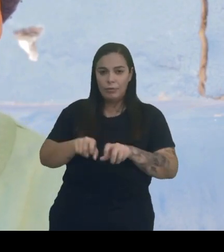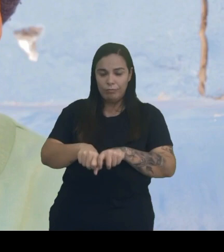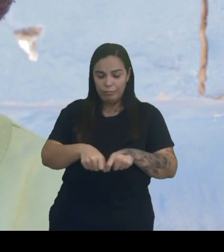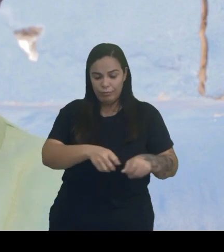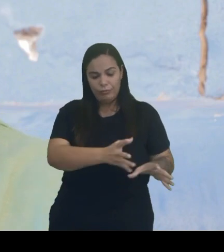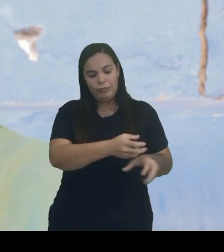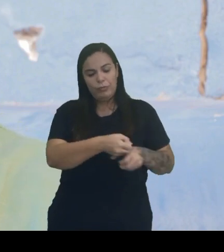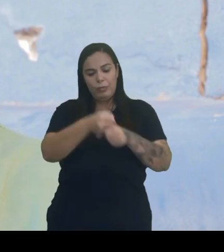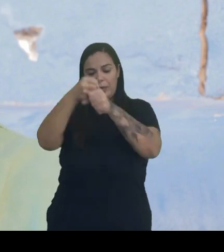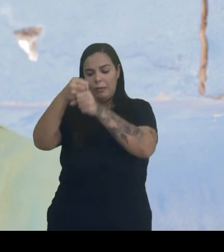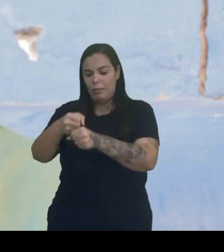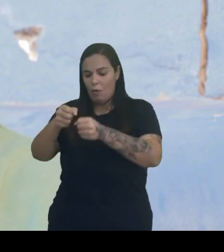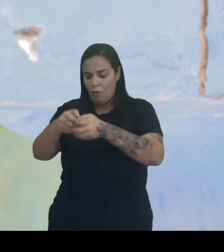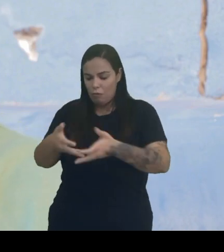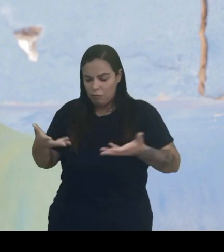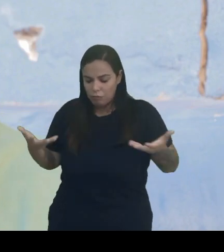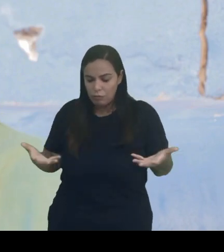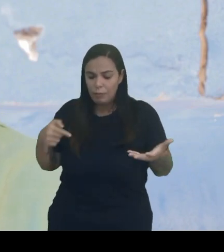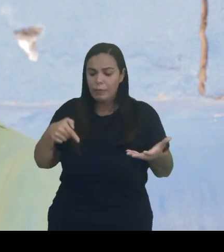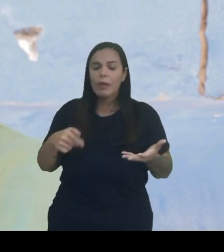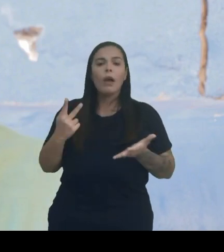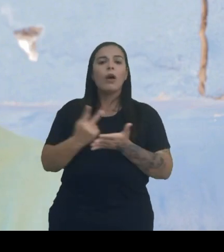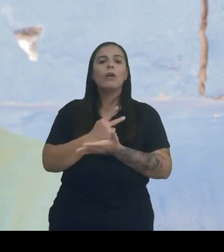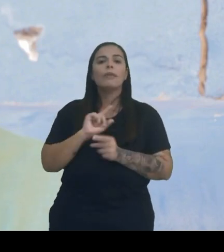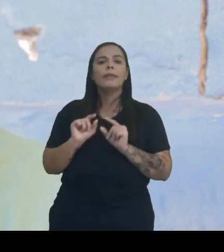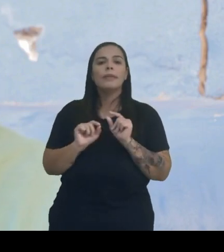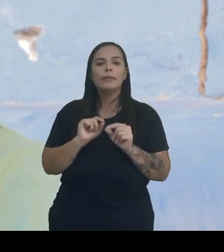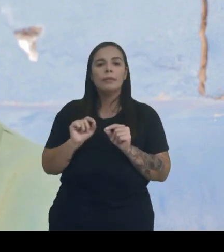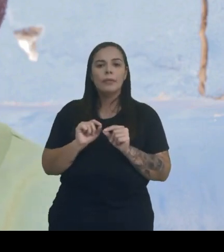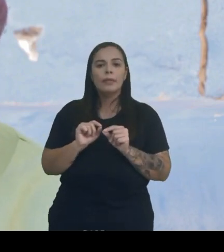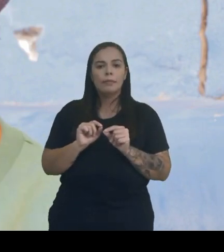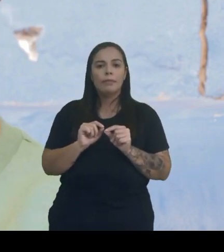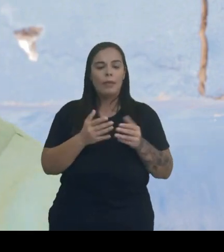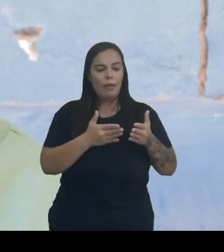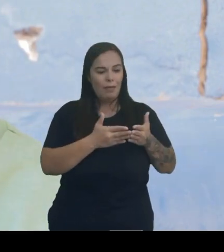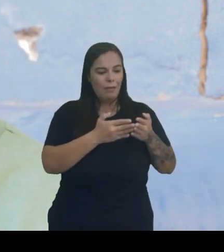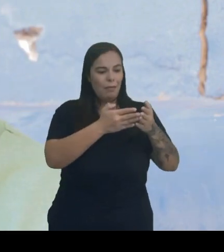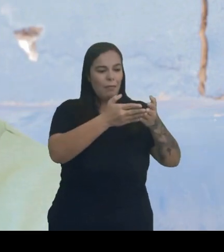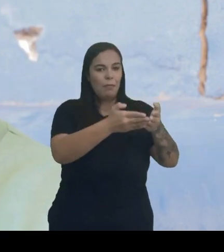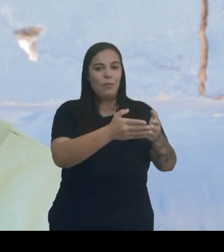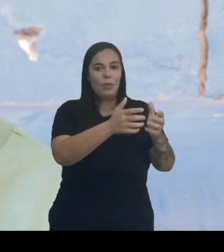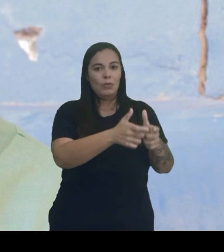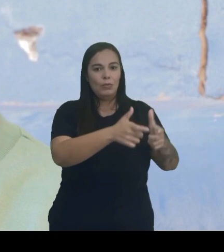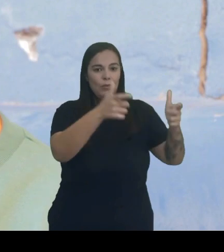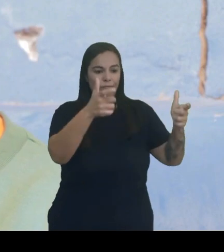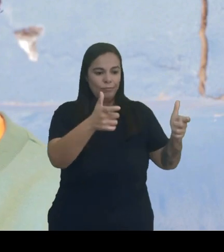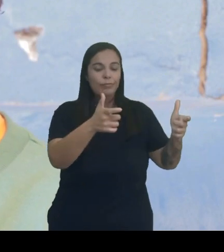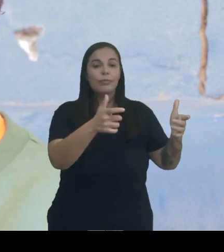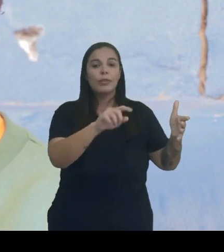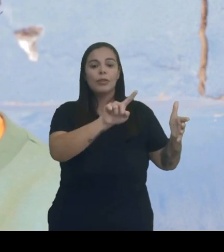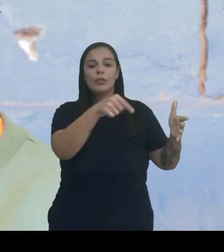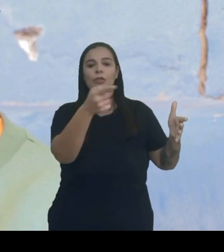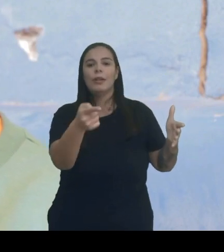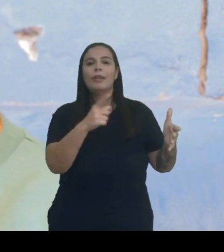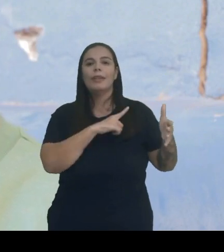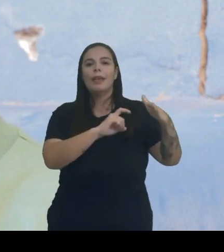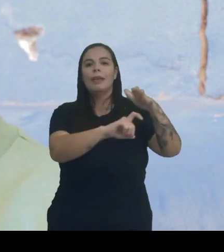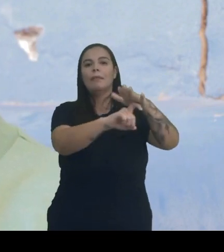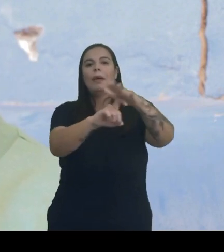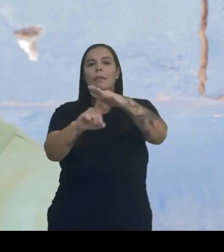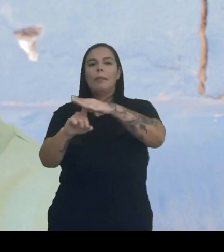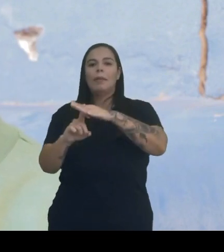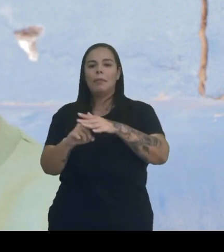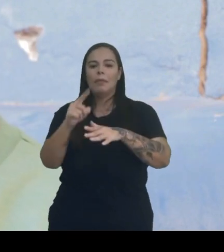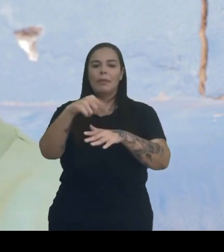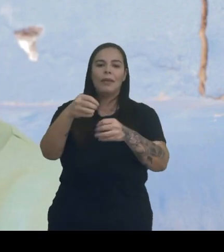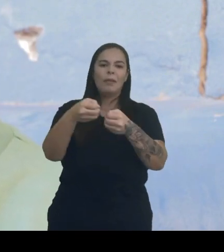embarcação. E aí o que acontece? Aqui era Porto Grande, Porto Pequeno, ali onde tem aqueles quiosques ali, aqueles troços ali na beira